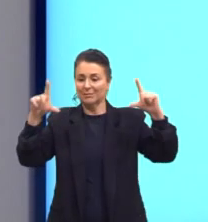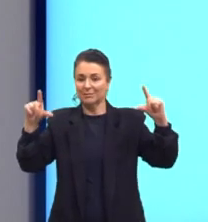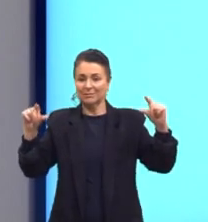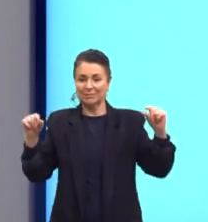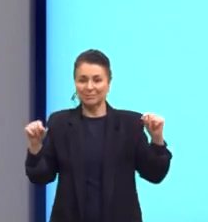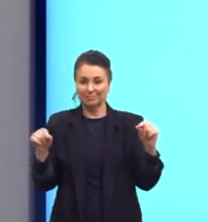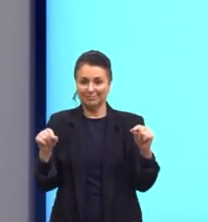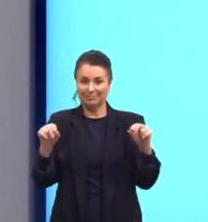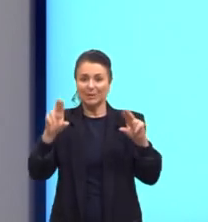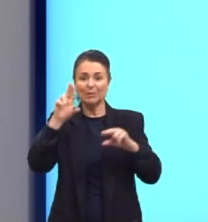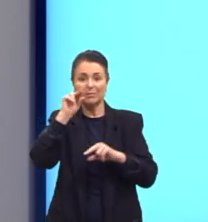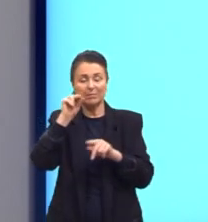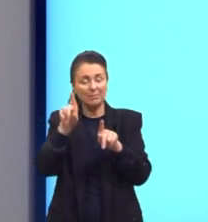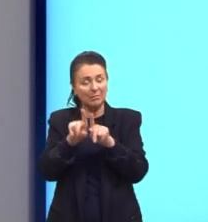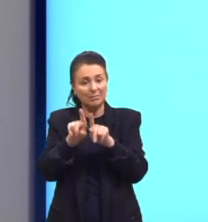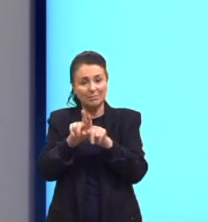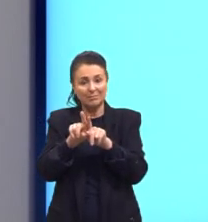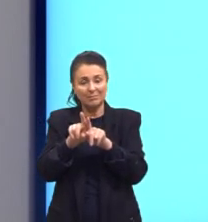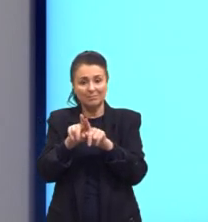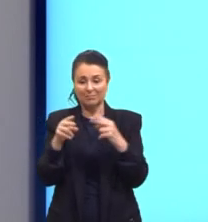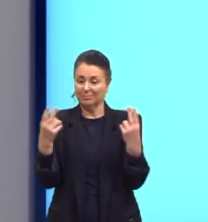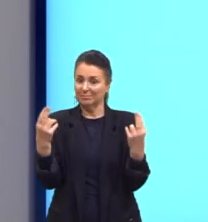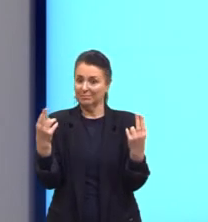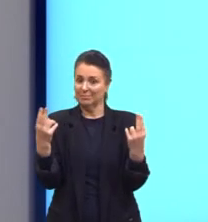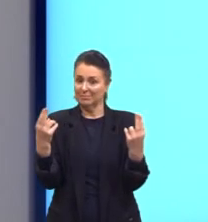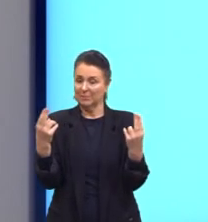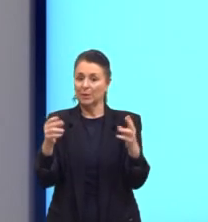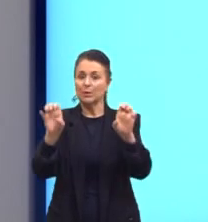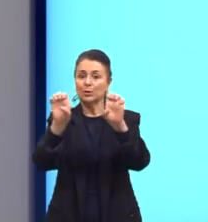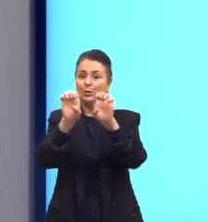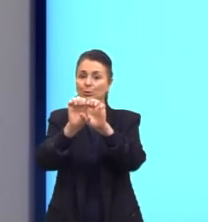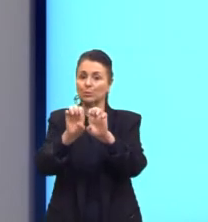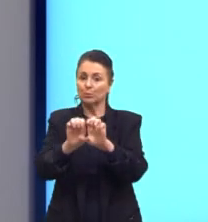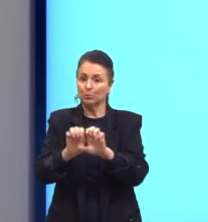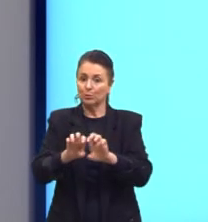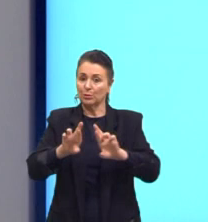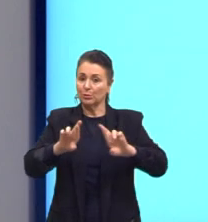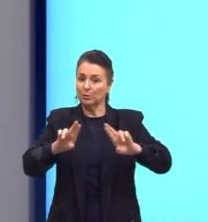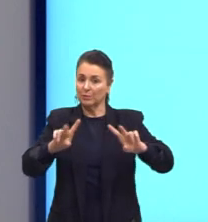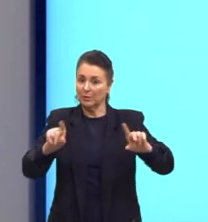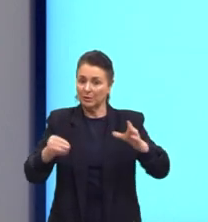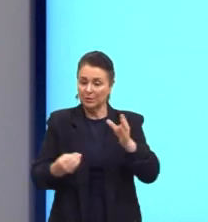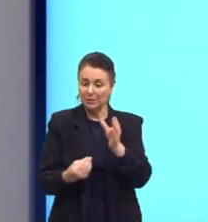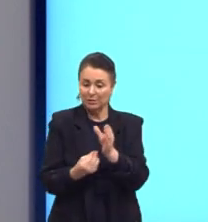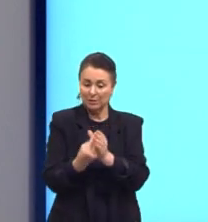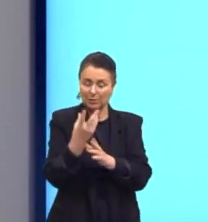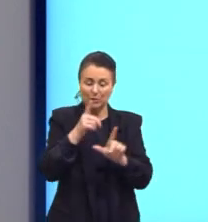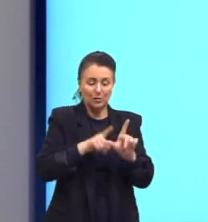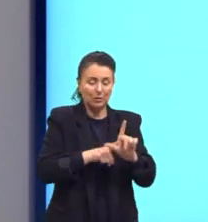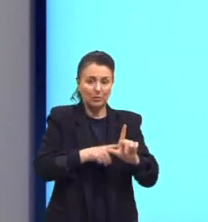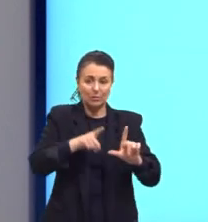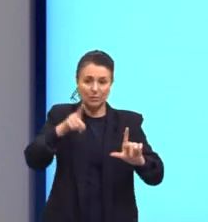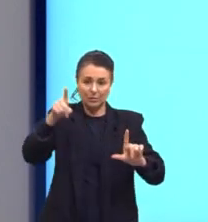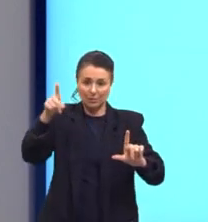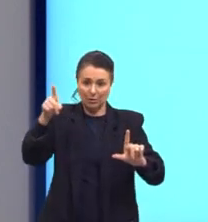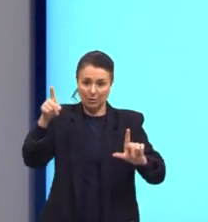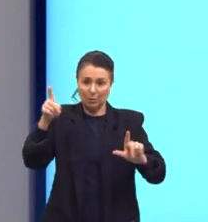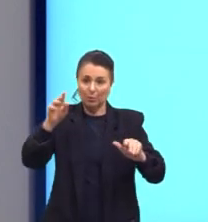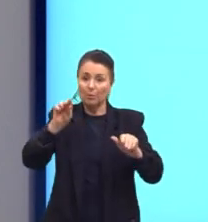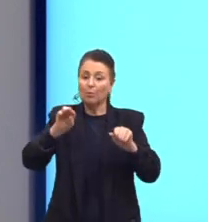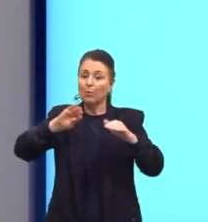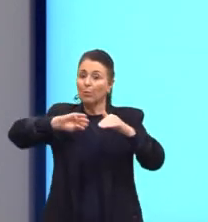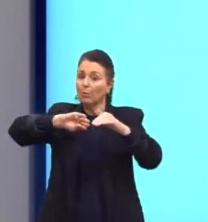de ave e vice-versa bom então estruturas diferentes quanto à sua origem evolutiva sendo